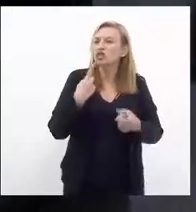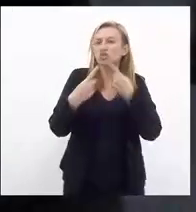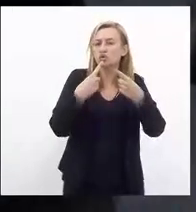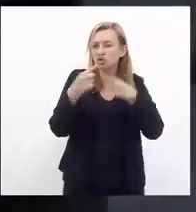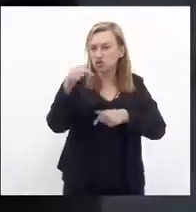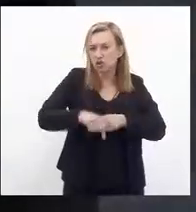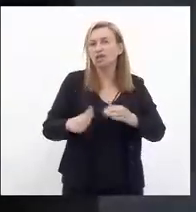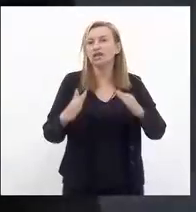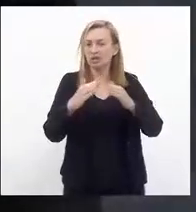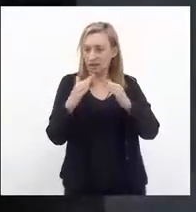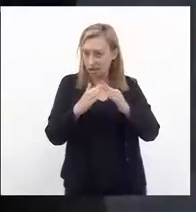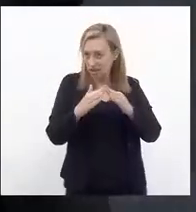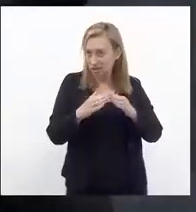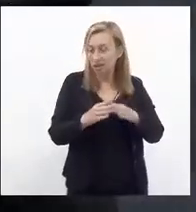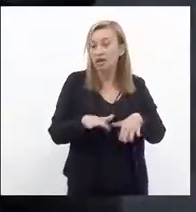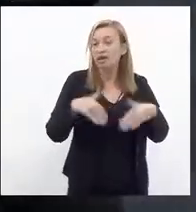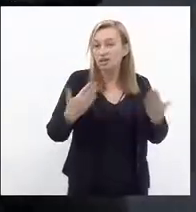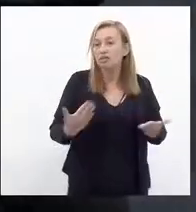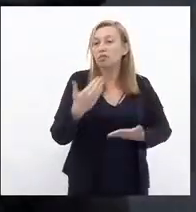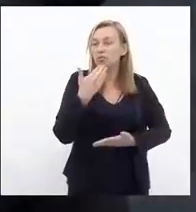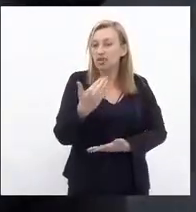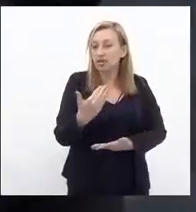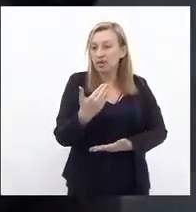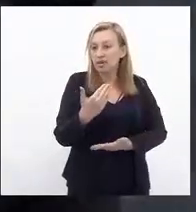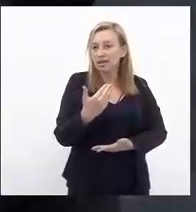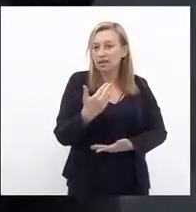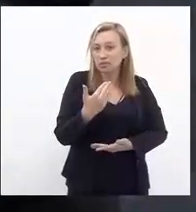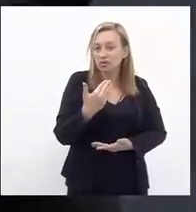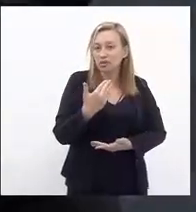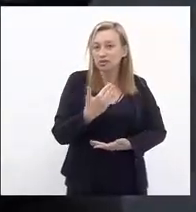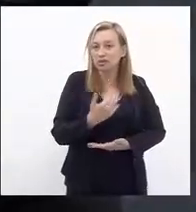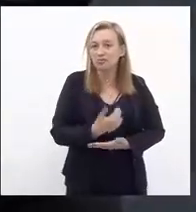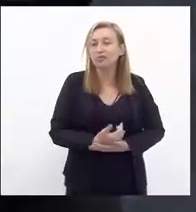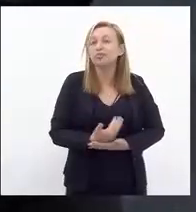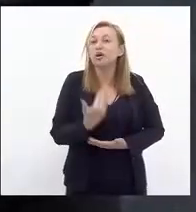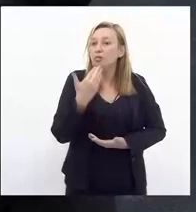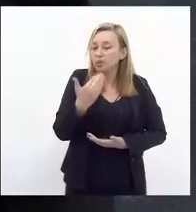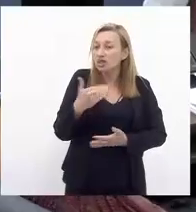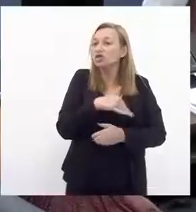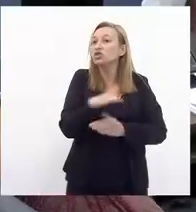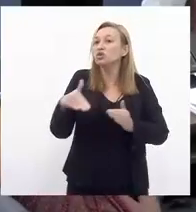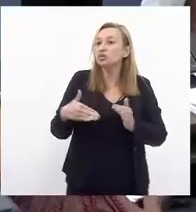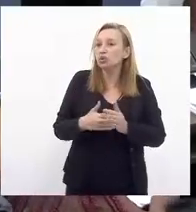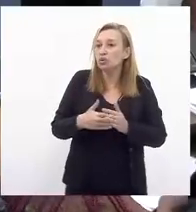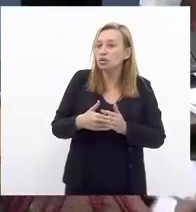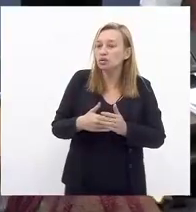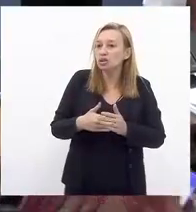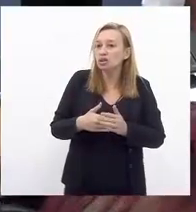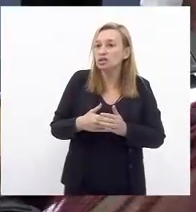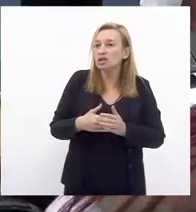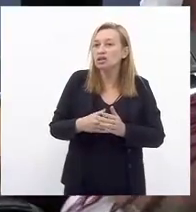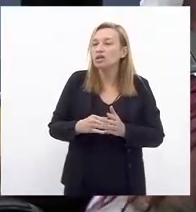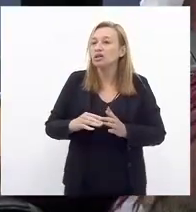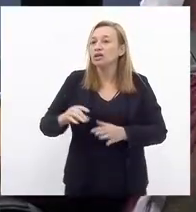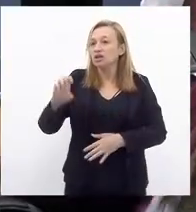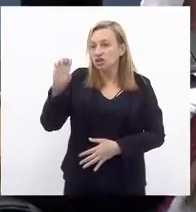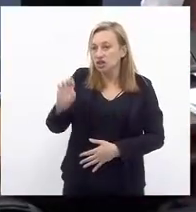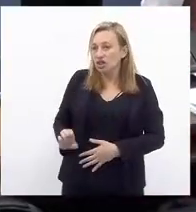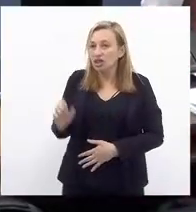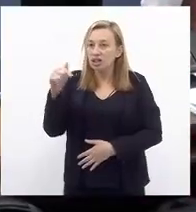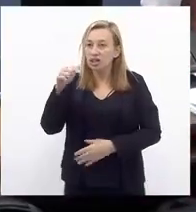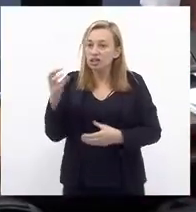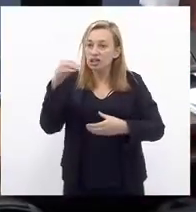discutimos aqui dentro da casa então esse é o meu apelo eu acho que é uma pelo de toda a esquerda eu entro